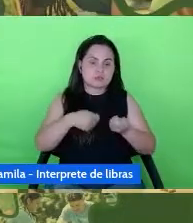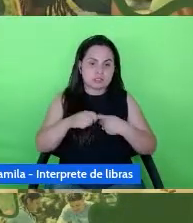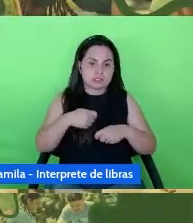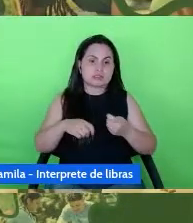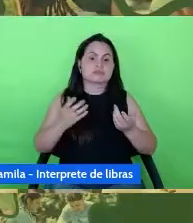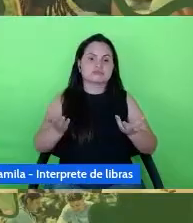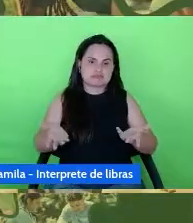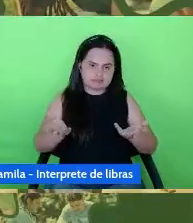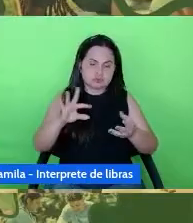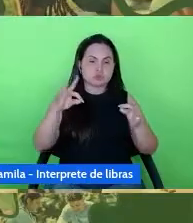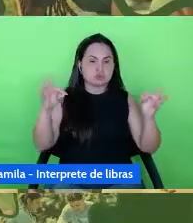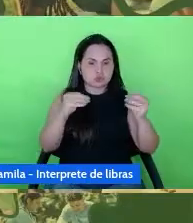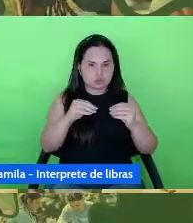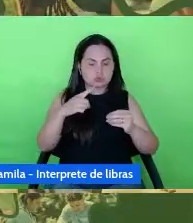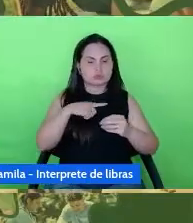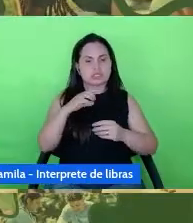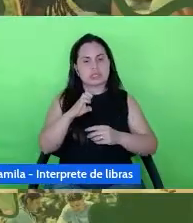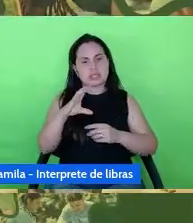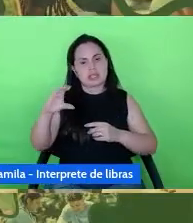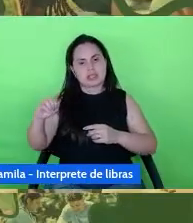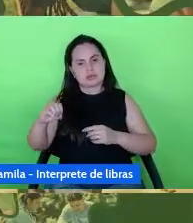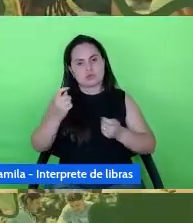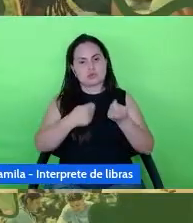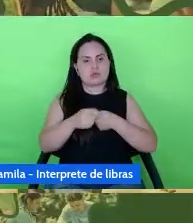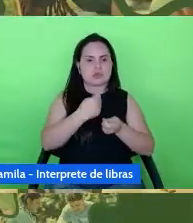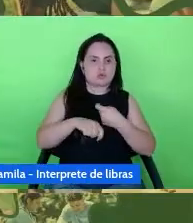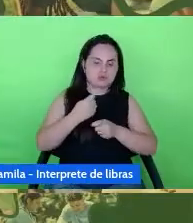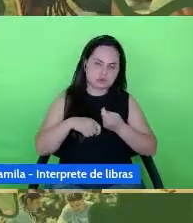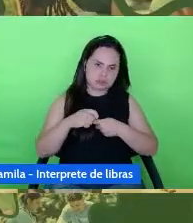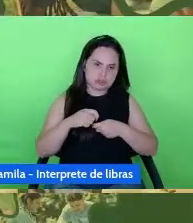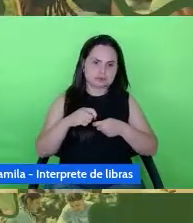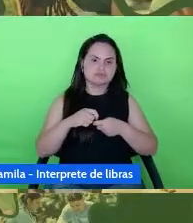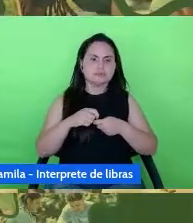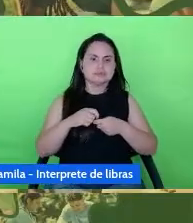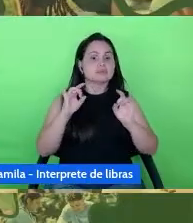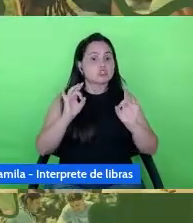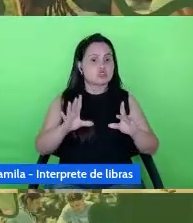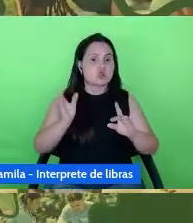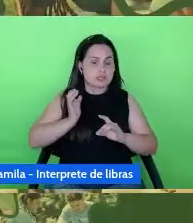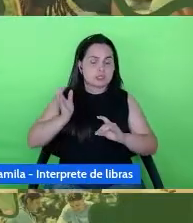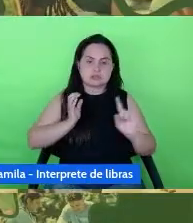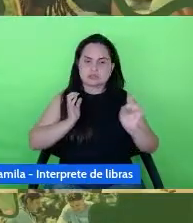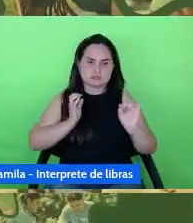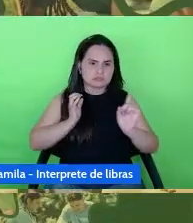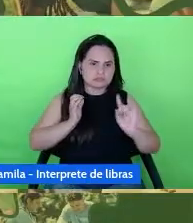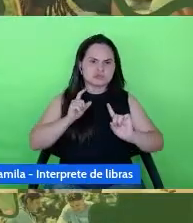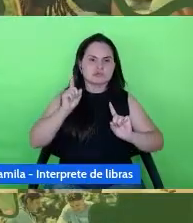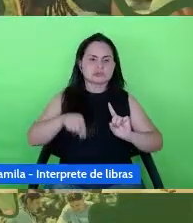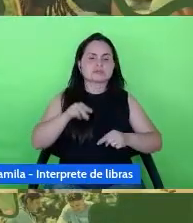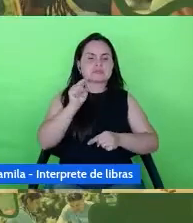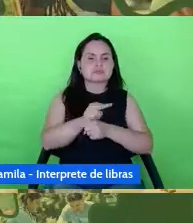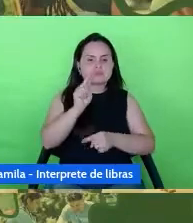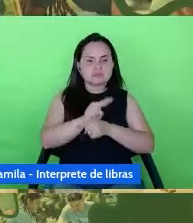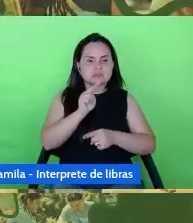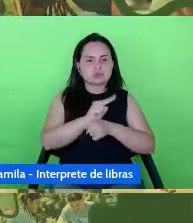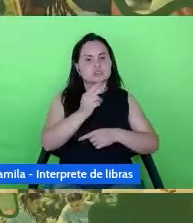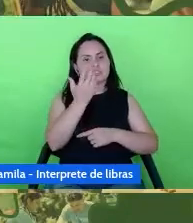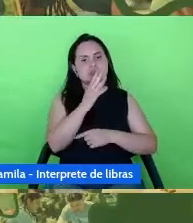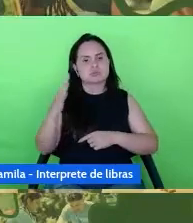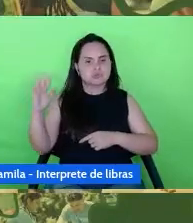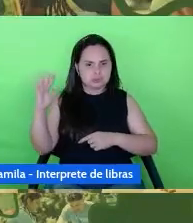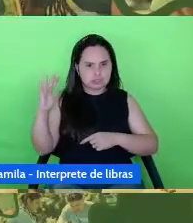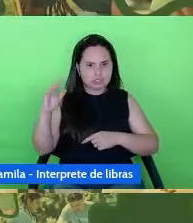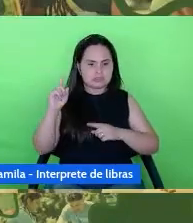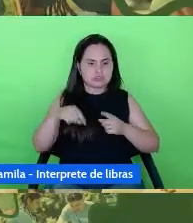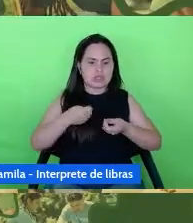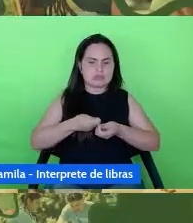mesma raiz, eco. E economia, tá? Não é só ficar rico, não. Economia é cuidar do meio ambiente. é